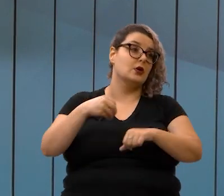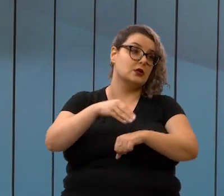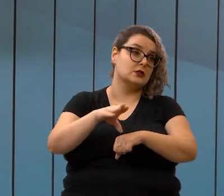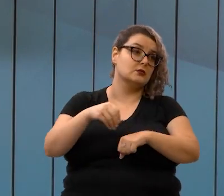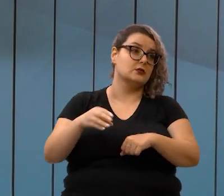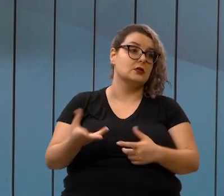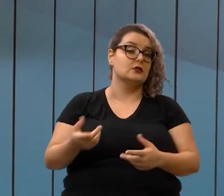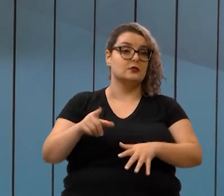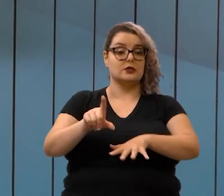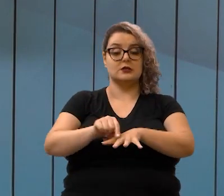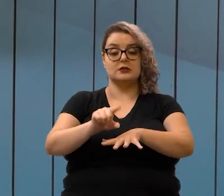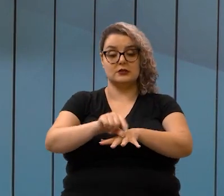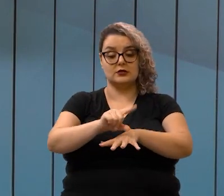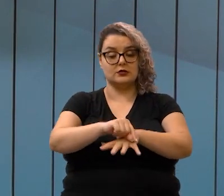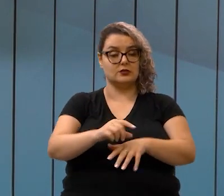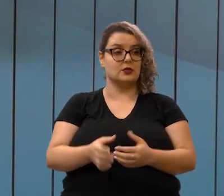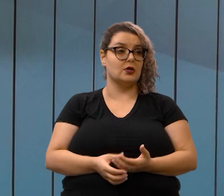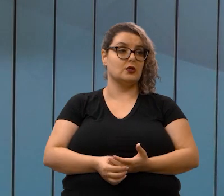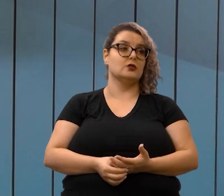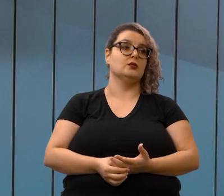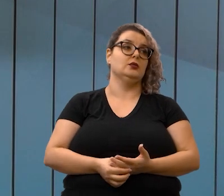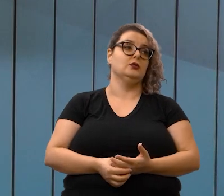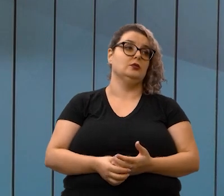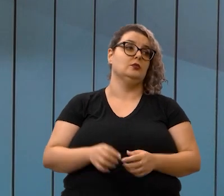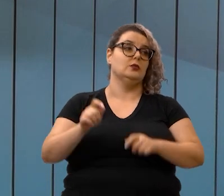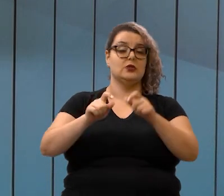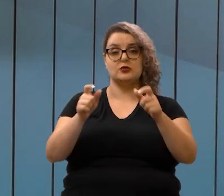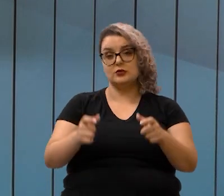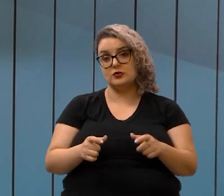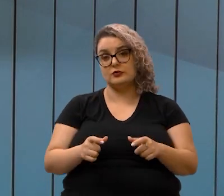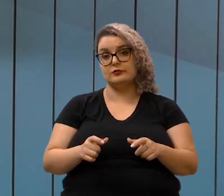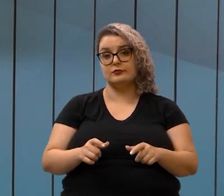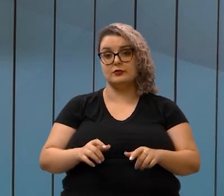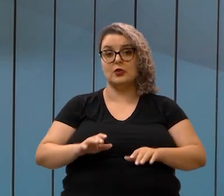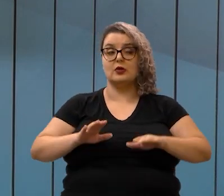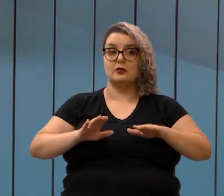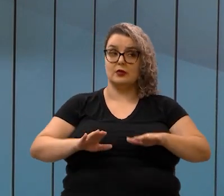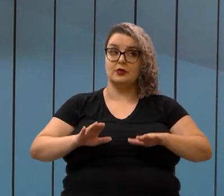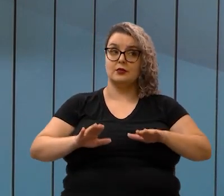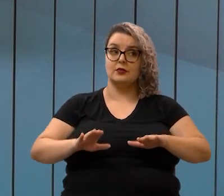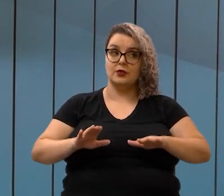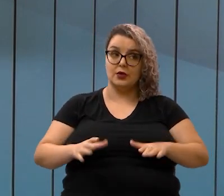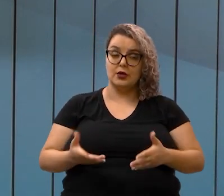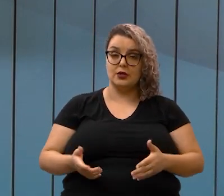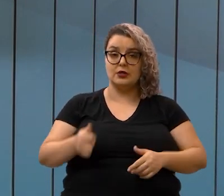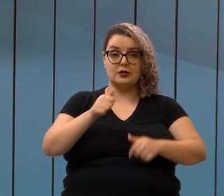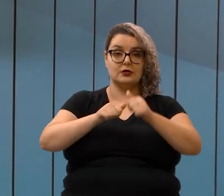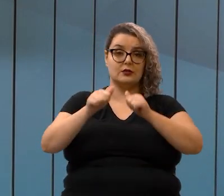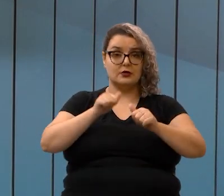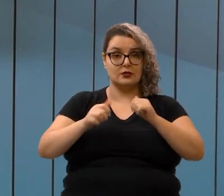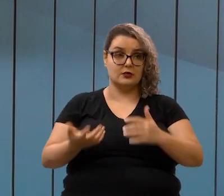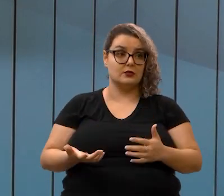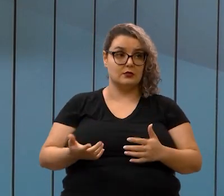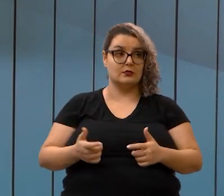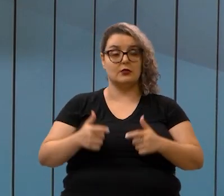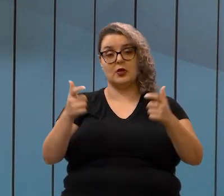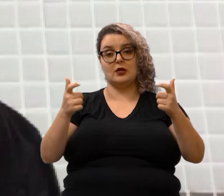as orientações, as alternativas para o pessoal aí colocar um pouco o pé, né, nesse consumo e não exagerar